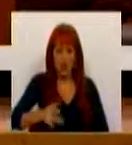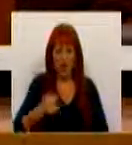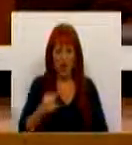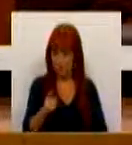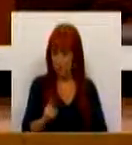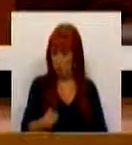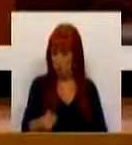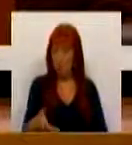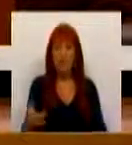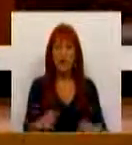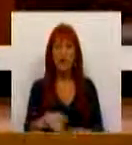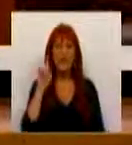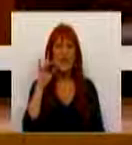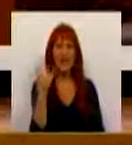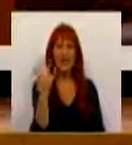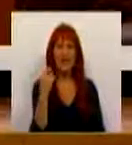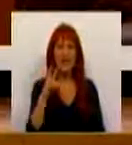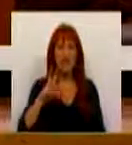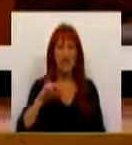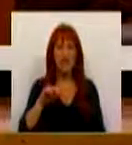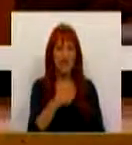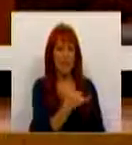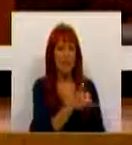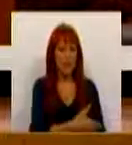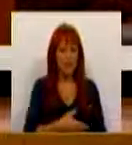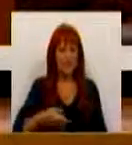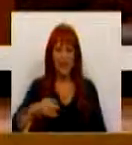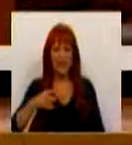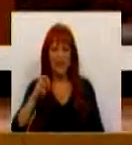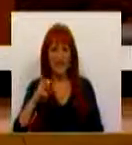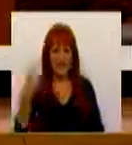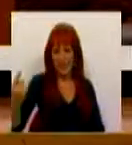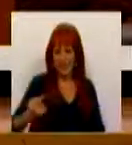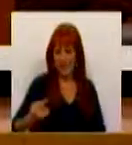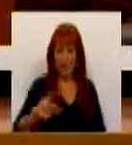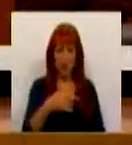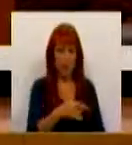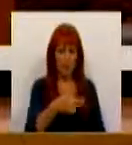mais precisamente a 23 de novembro de 93, a diretiva